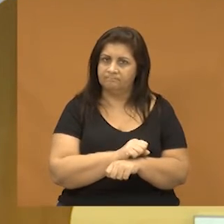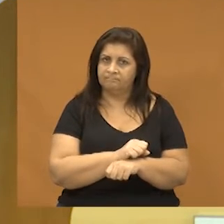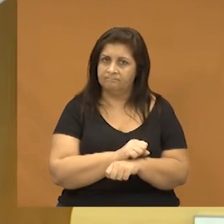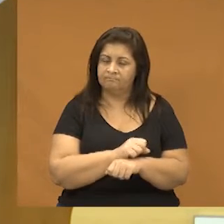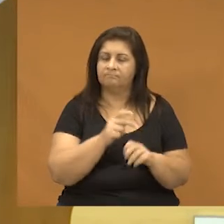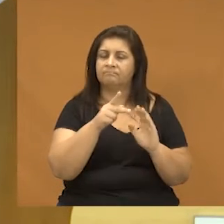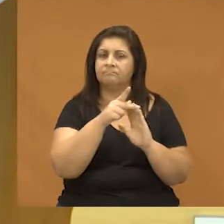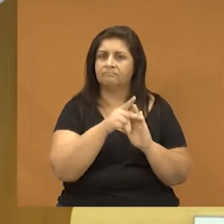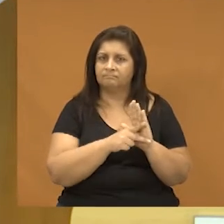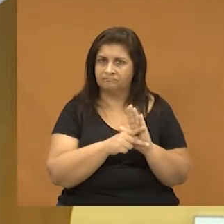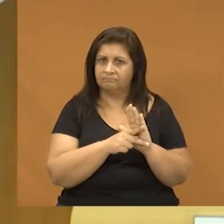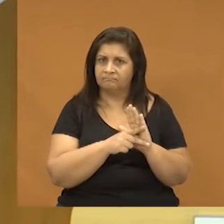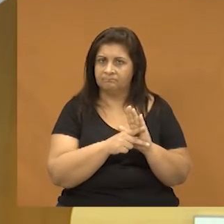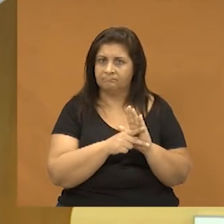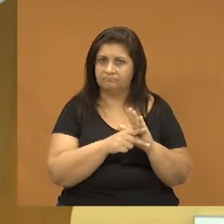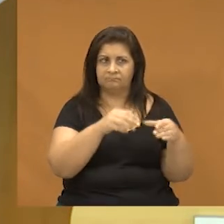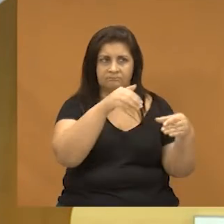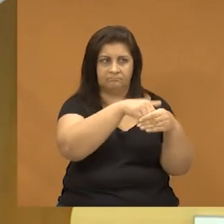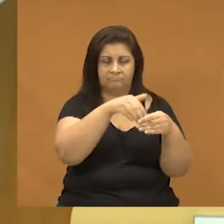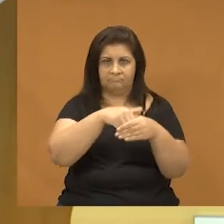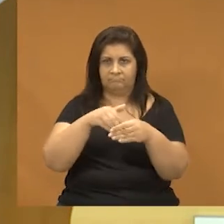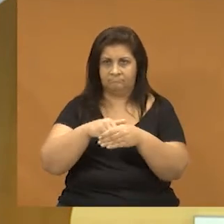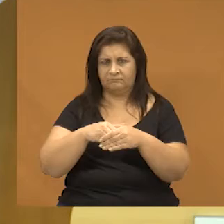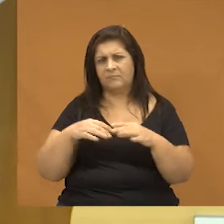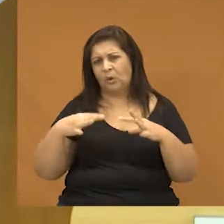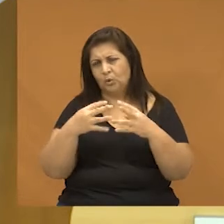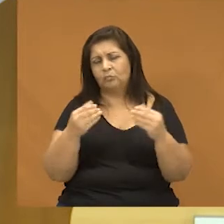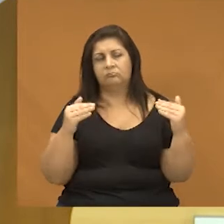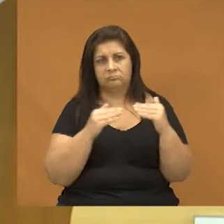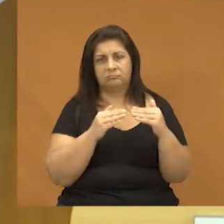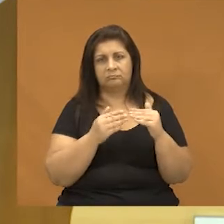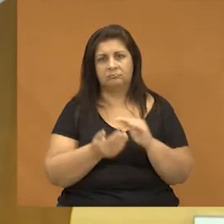que esse projeto é votado, porque os vereadores vão votar favorável.